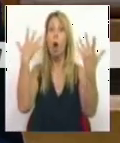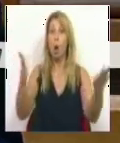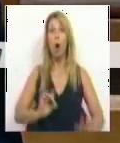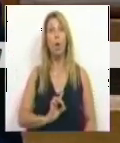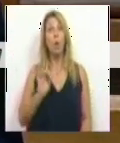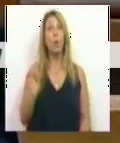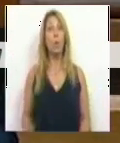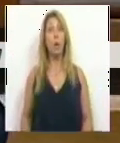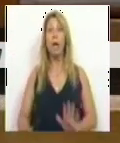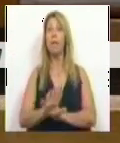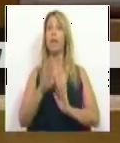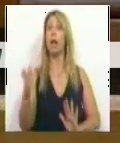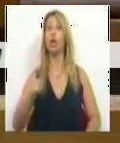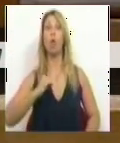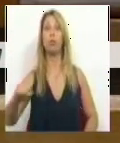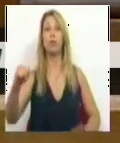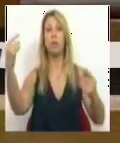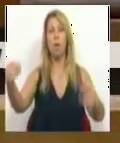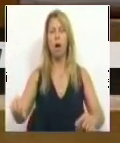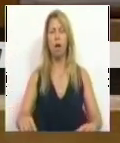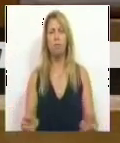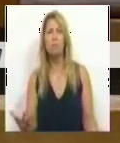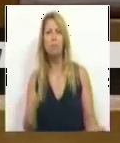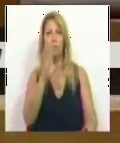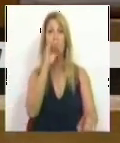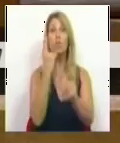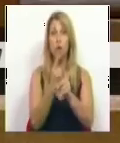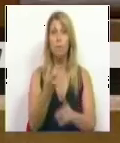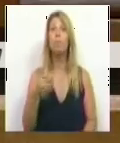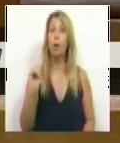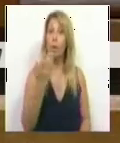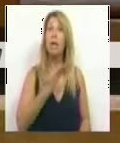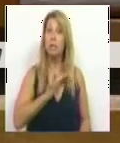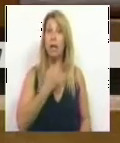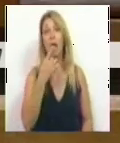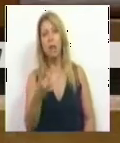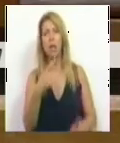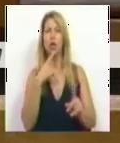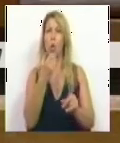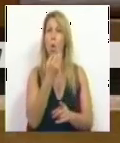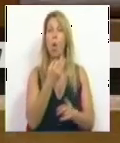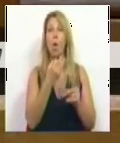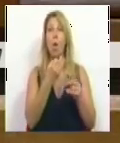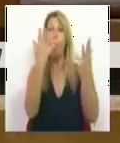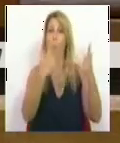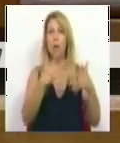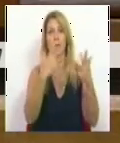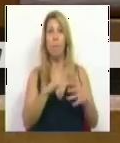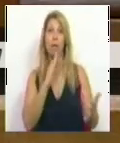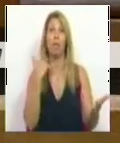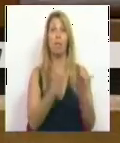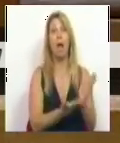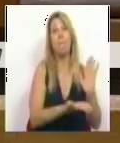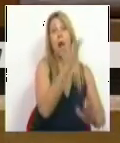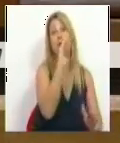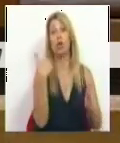oposição. Ao mesmo tempo, o PSD acusa o orçamento de dar de mais e de menos aos funcionários públicos,